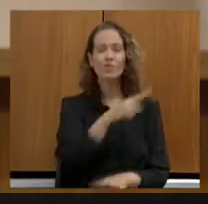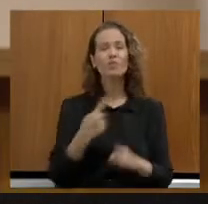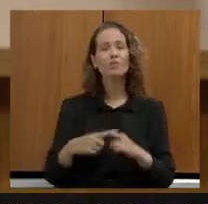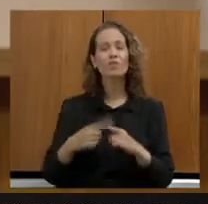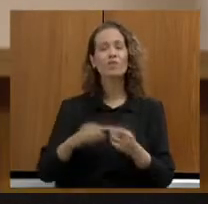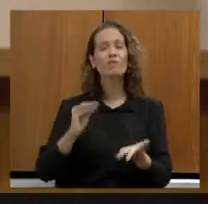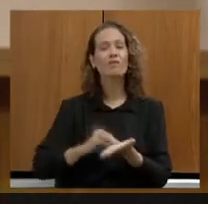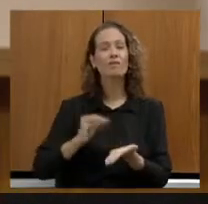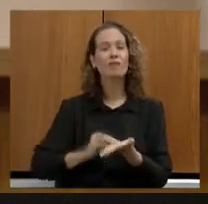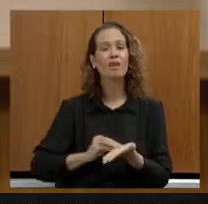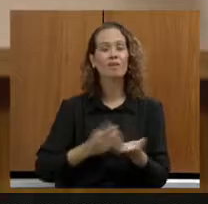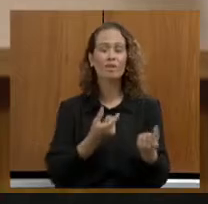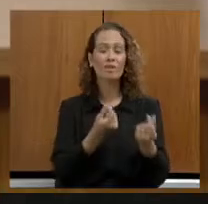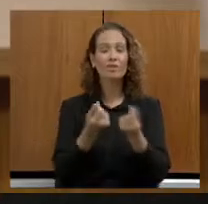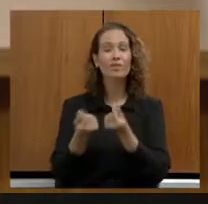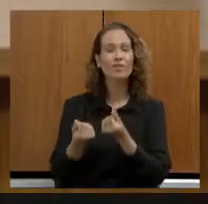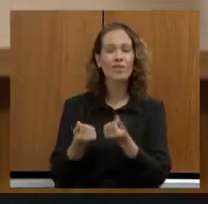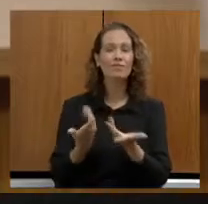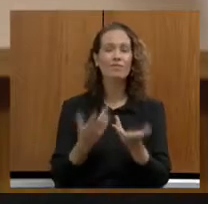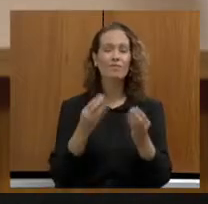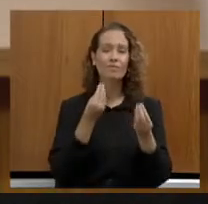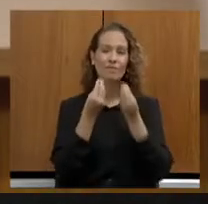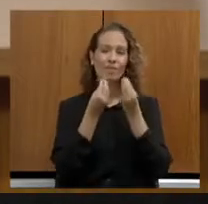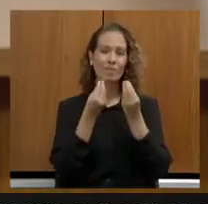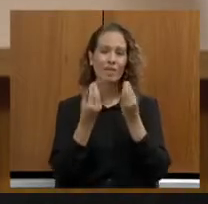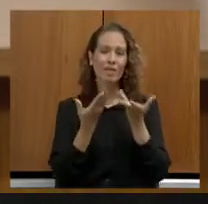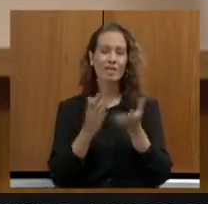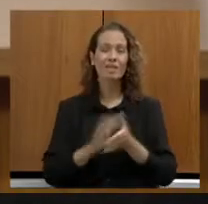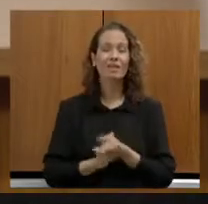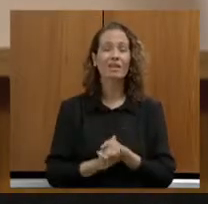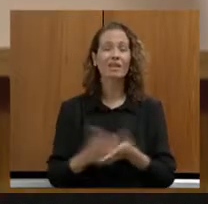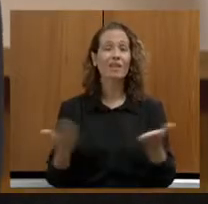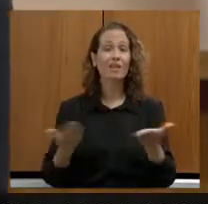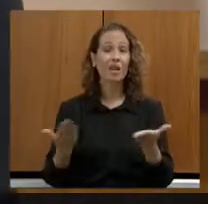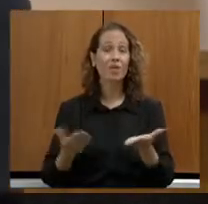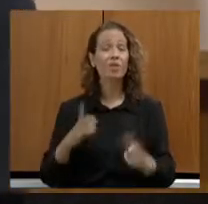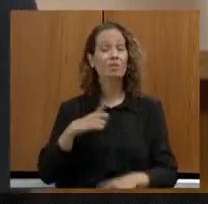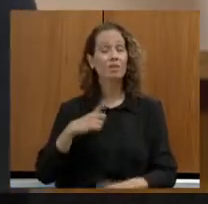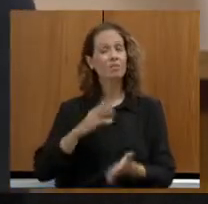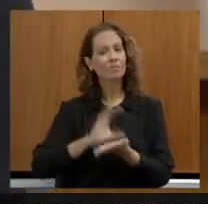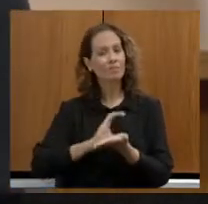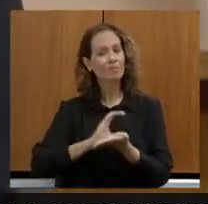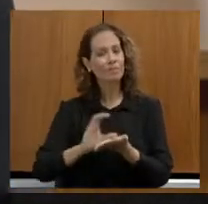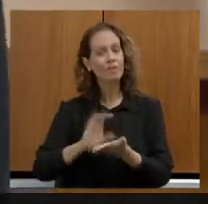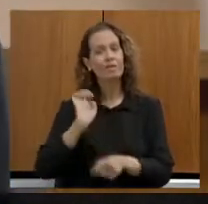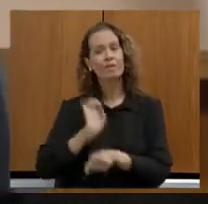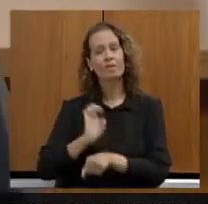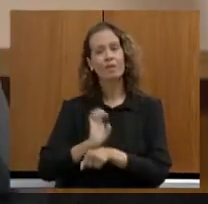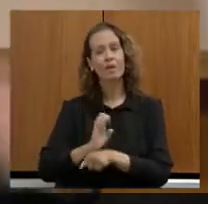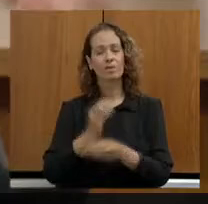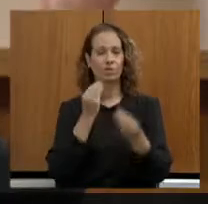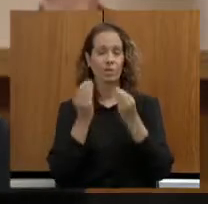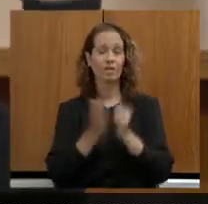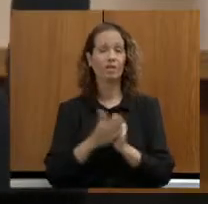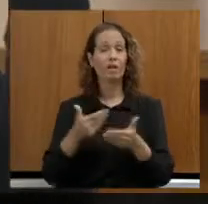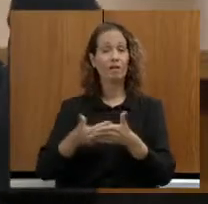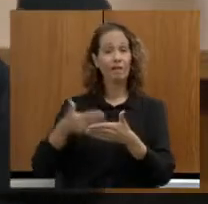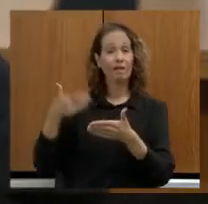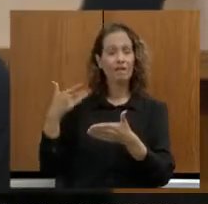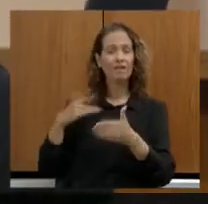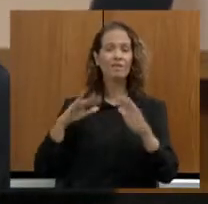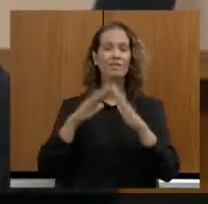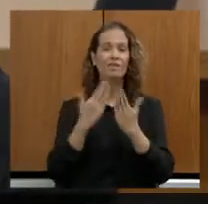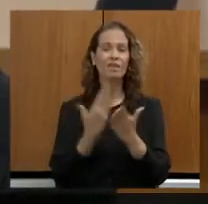e conseguimos nesse no início desse ano agora realizar a dobra do repasse Estadual de merenda Então as escolas viviam com